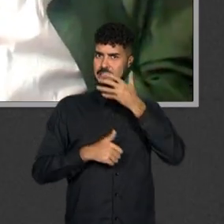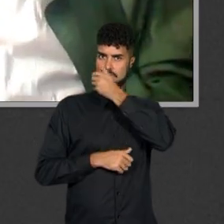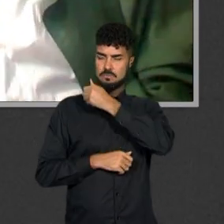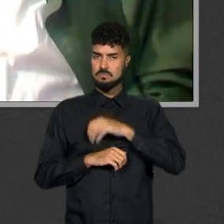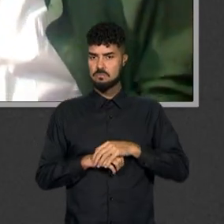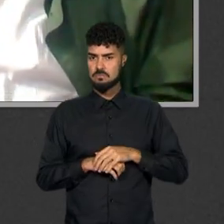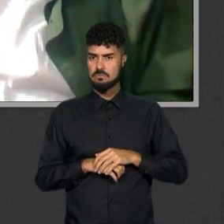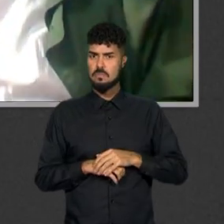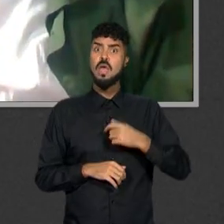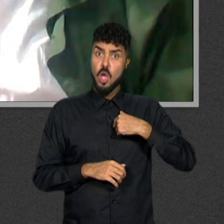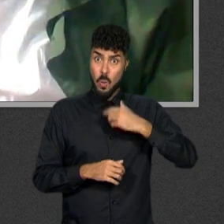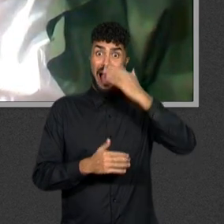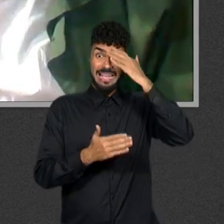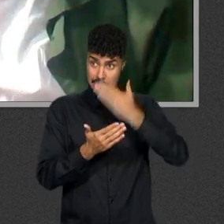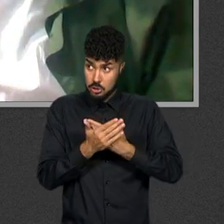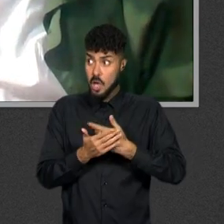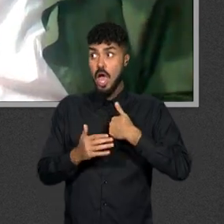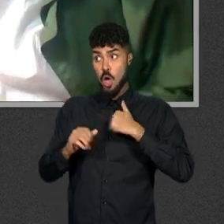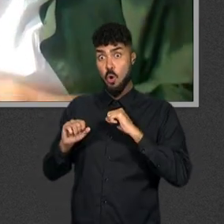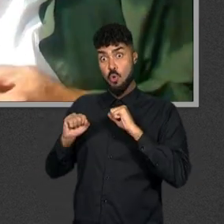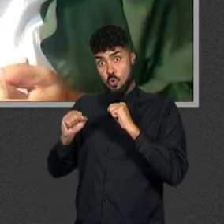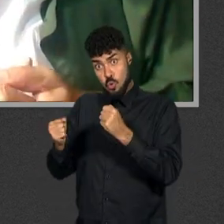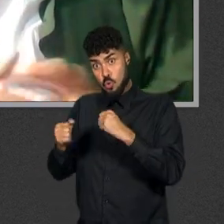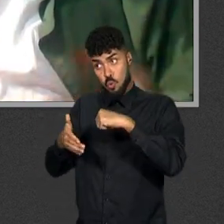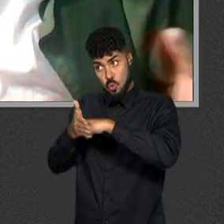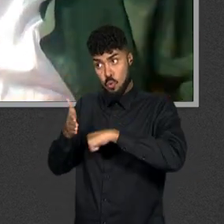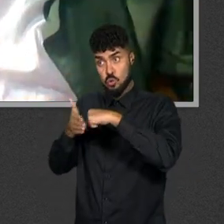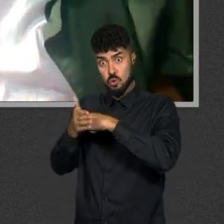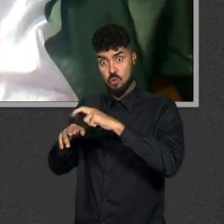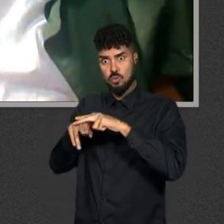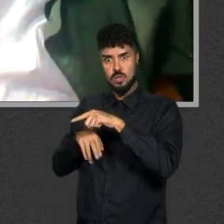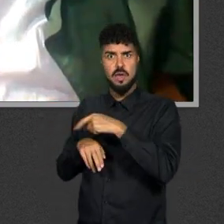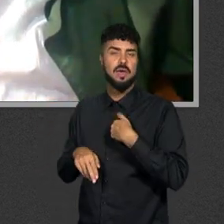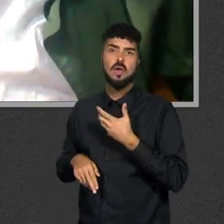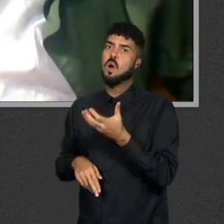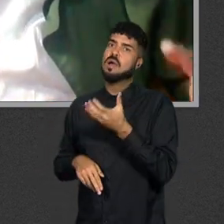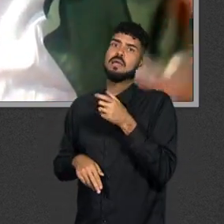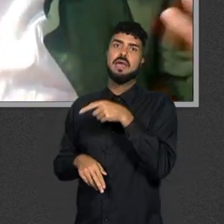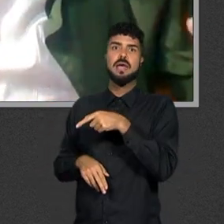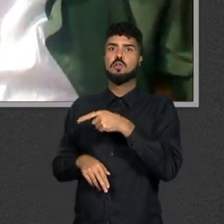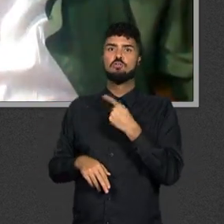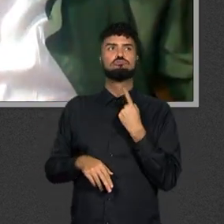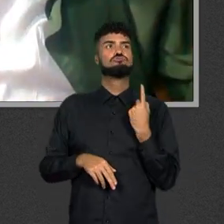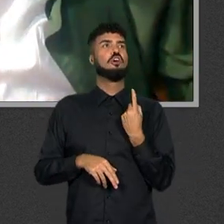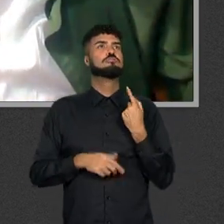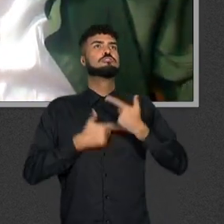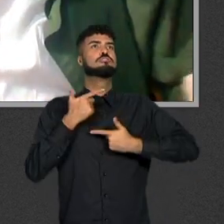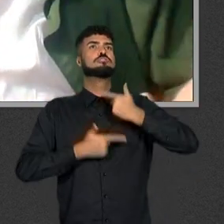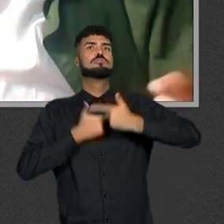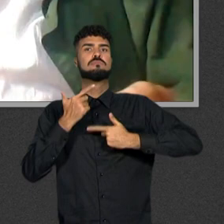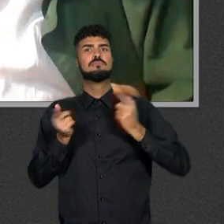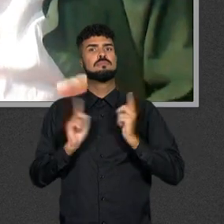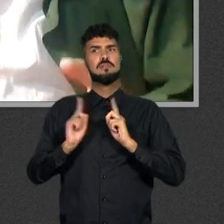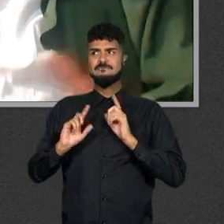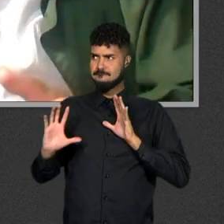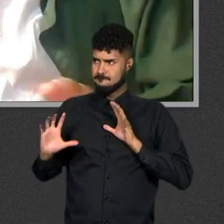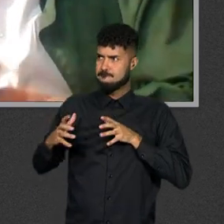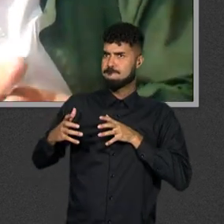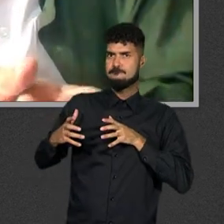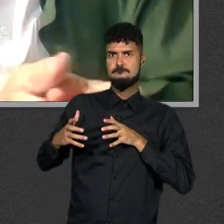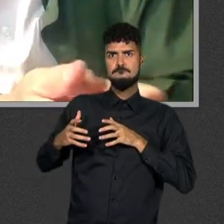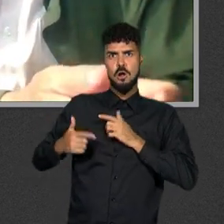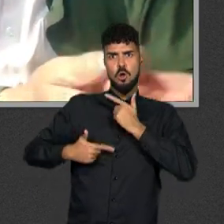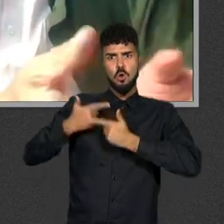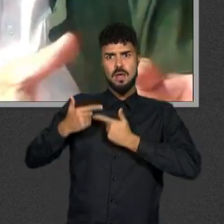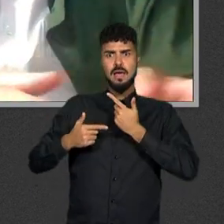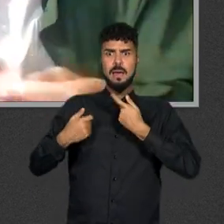Acredito e luto por isso e quero que não esteja só e nem essa luta